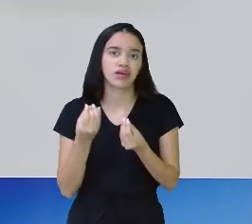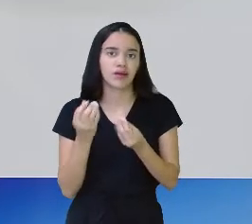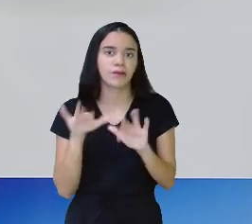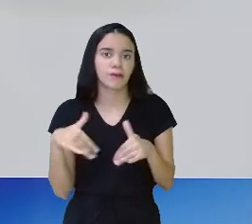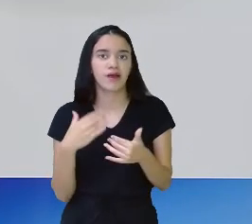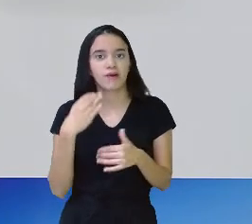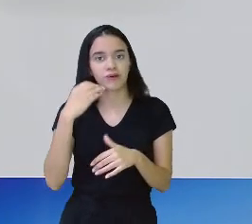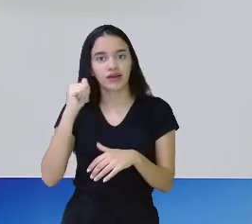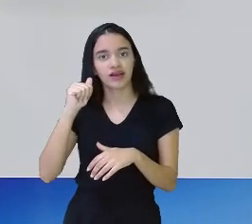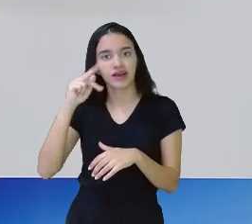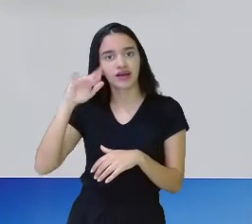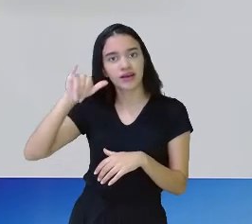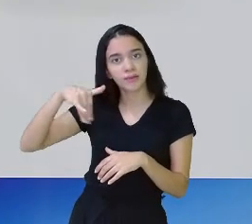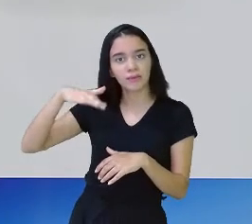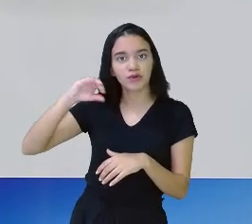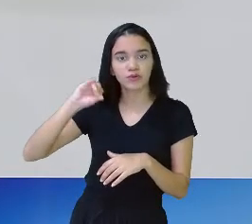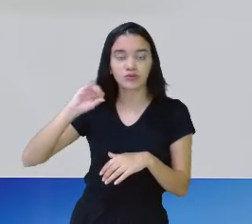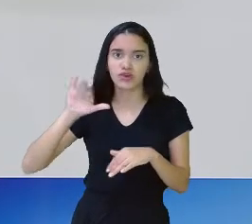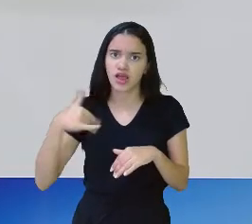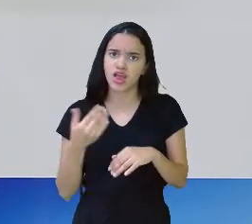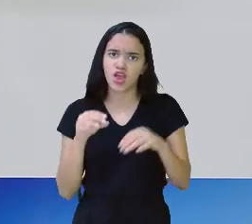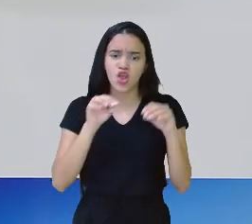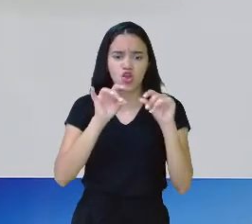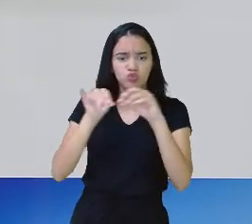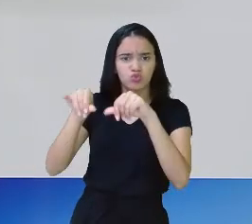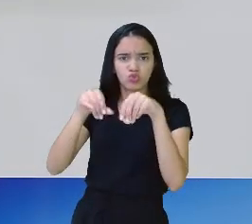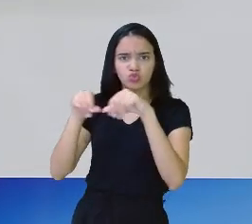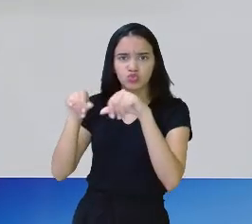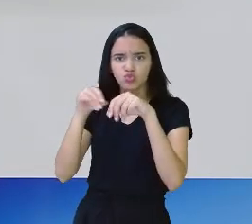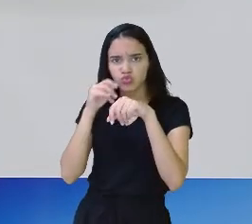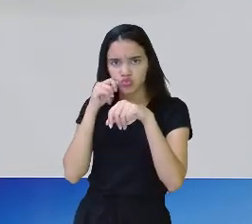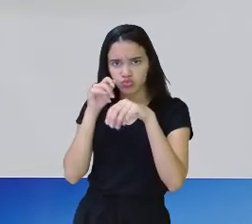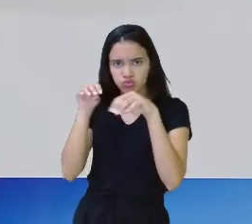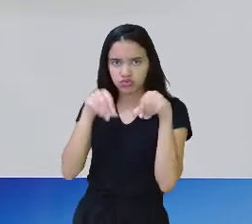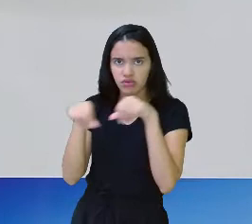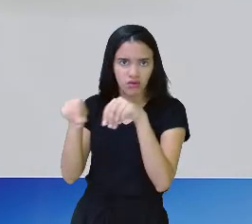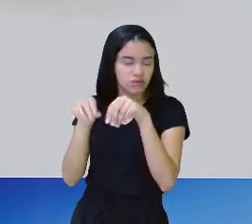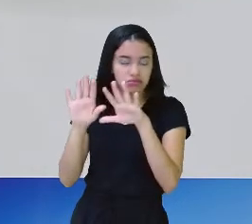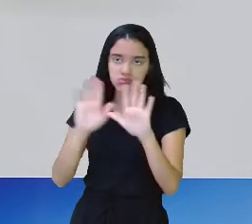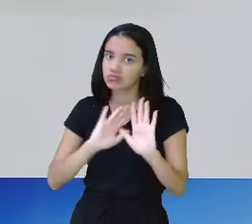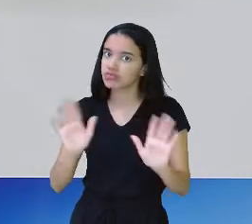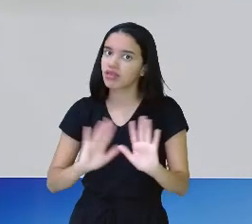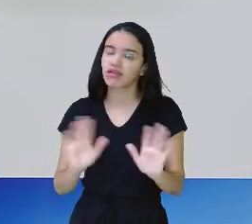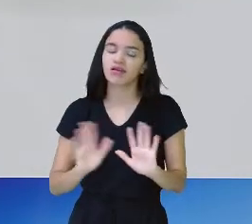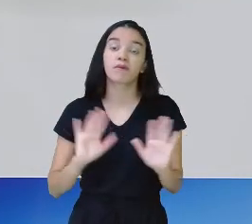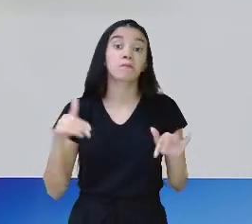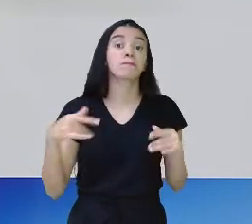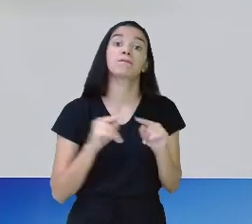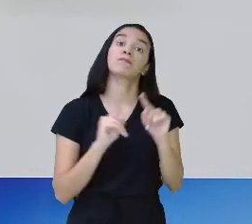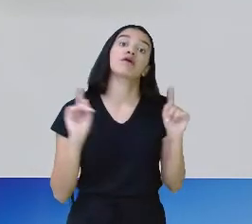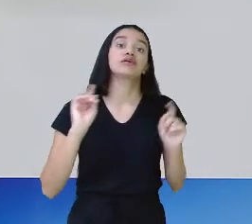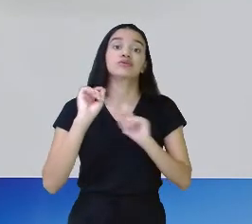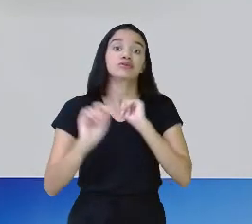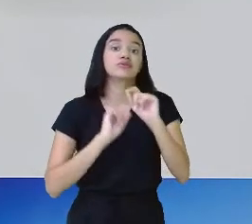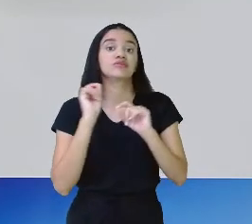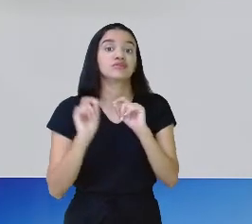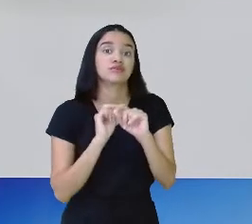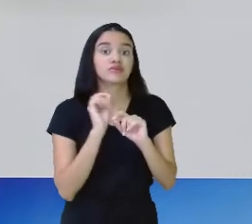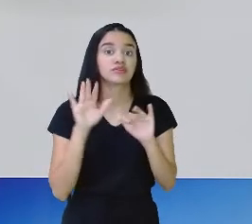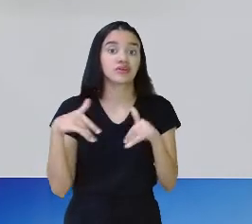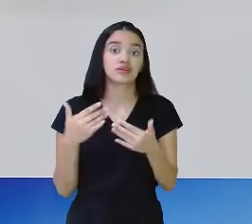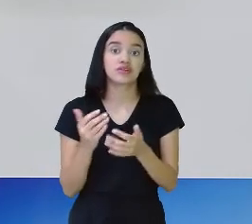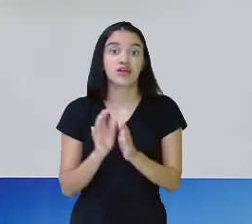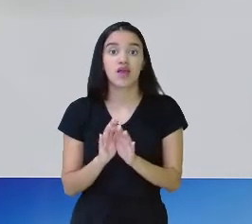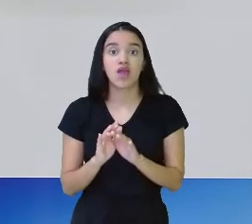ao caramujo. Então, nunca joguei sal em nenhum. Não, nunca joguei. Mas o que eu faço é realmente afastá-los do meu